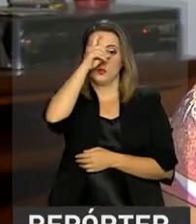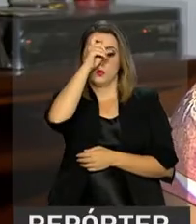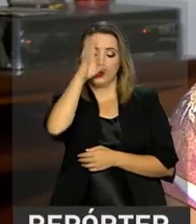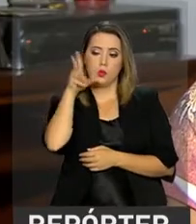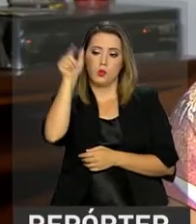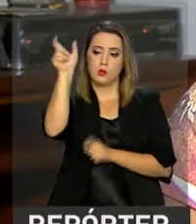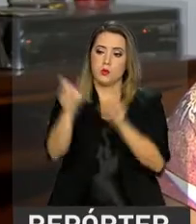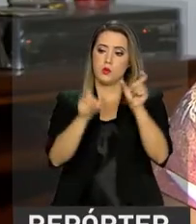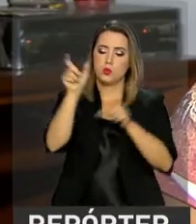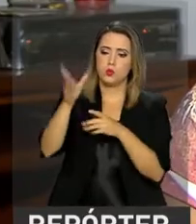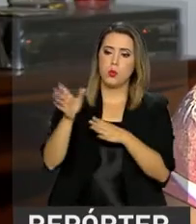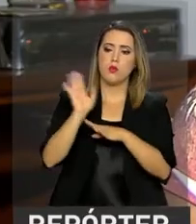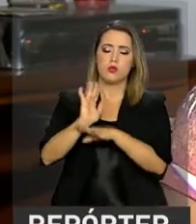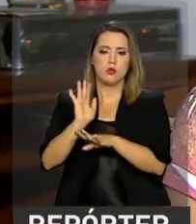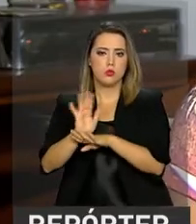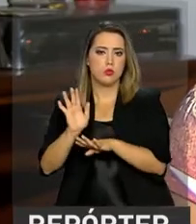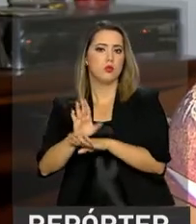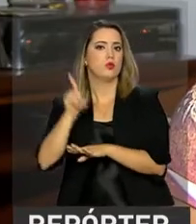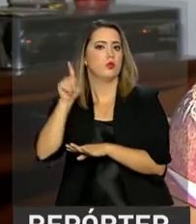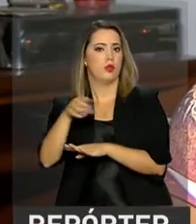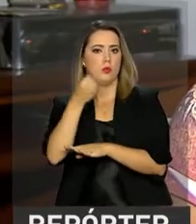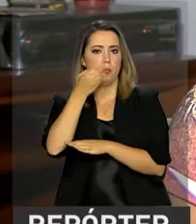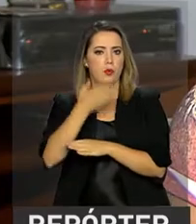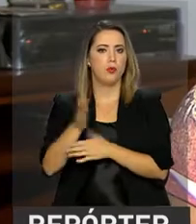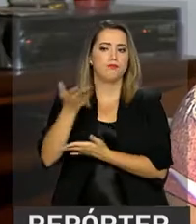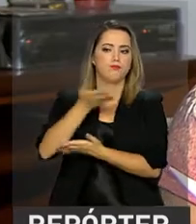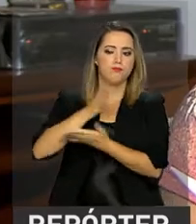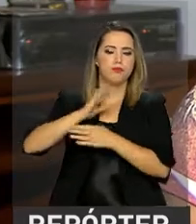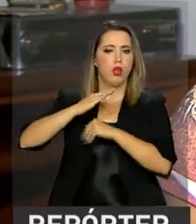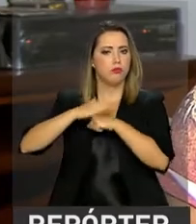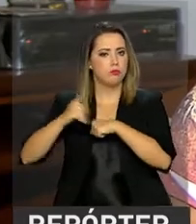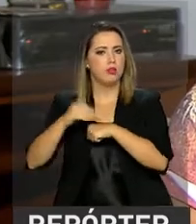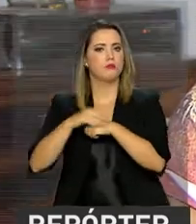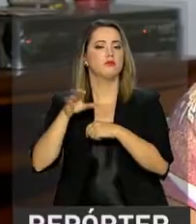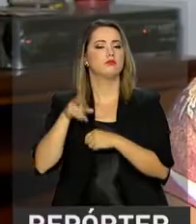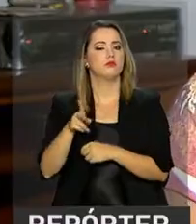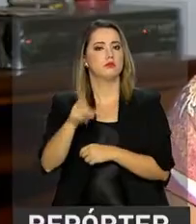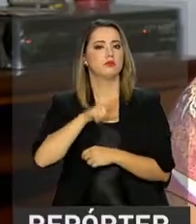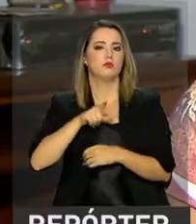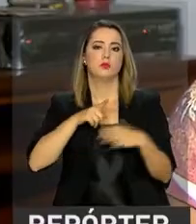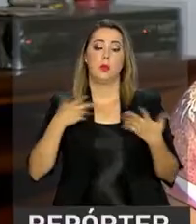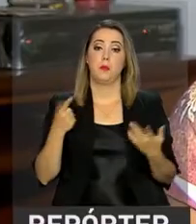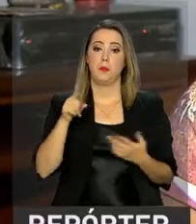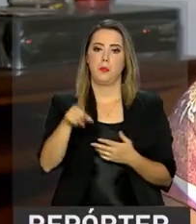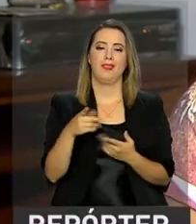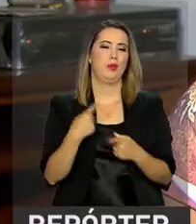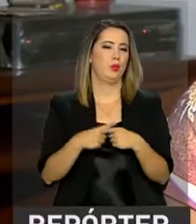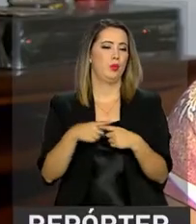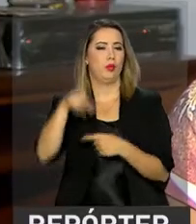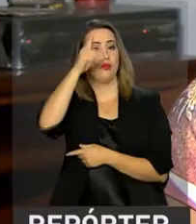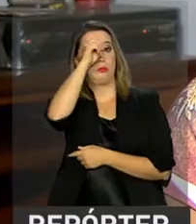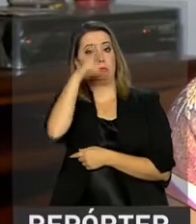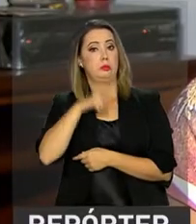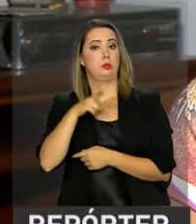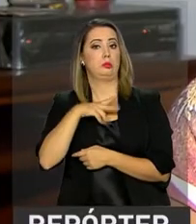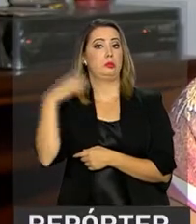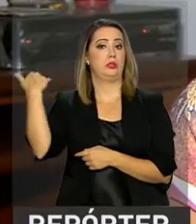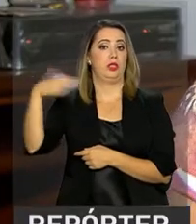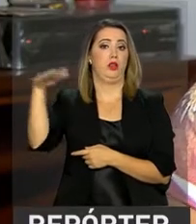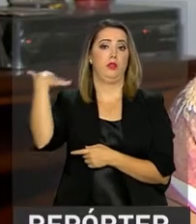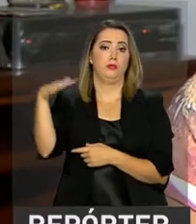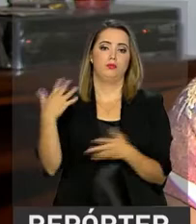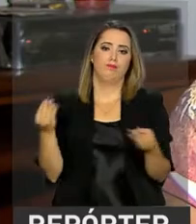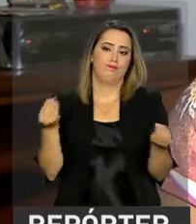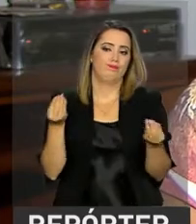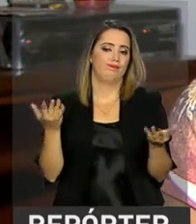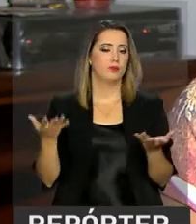mundo muito prestativo foi bem acolhida muito bom eu particularmente acho caro né e aí eu